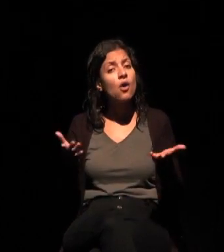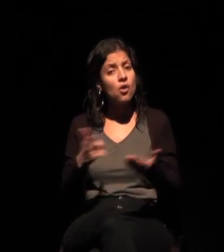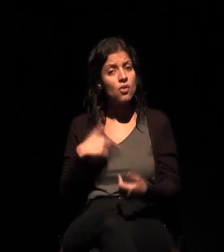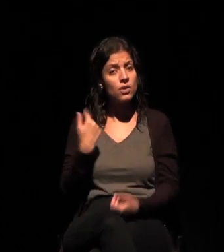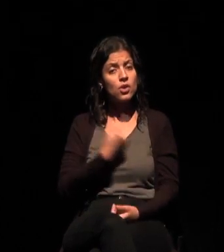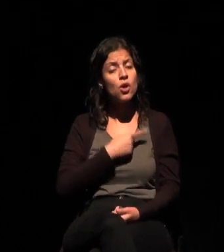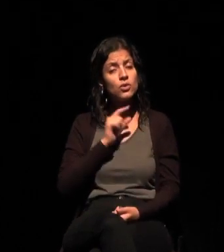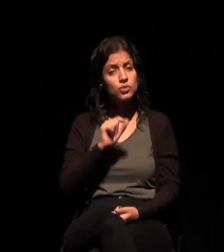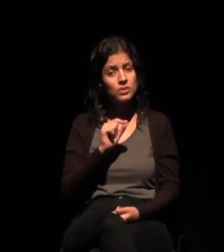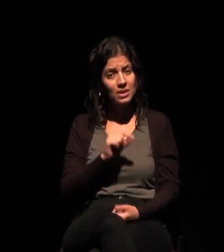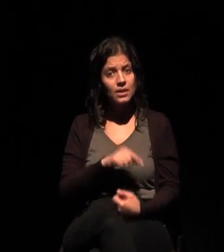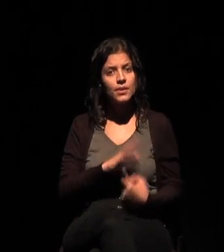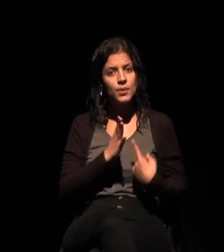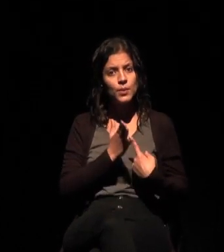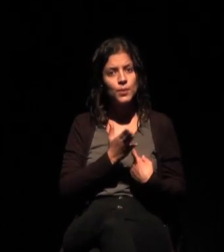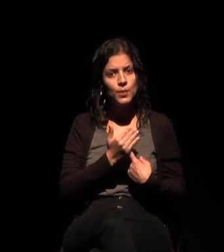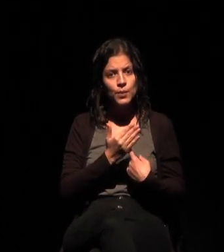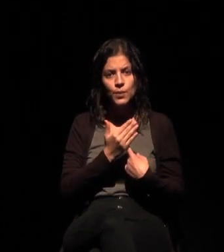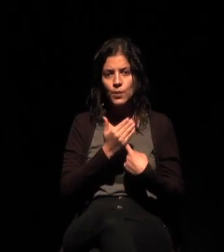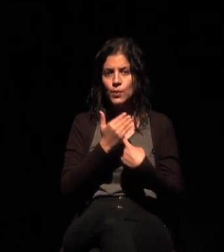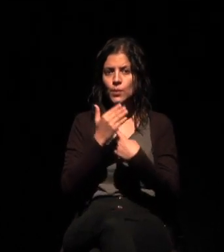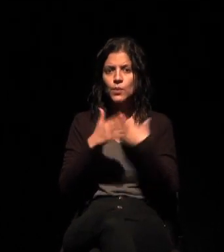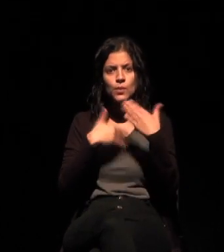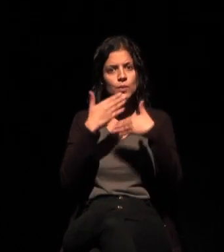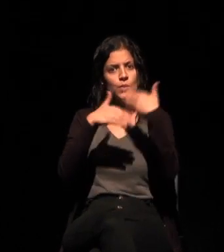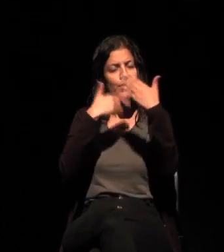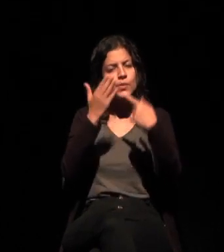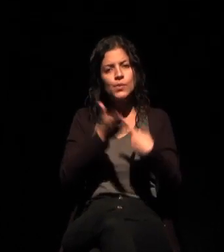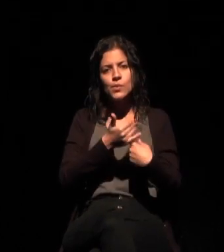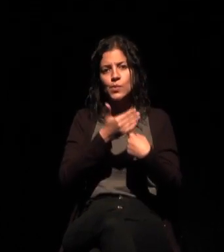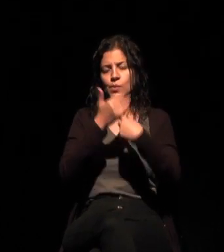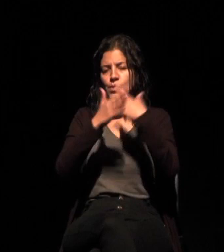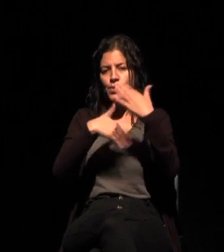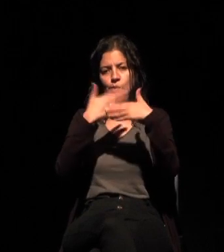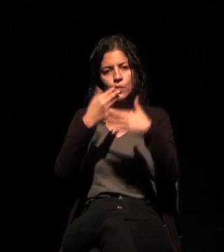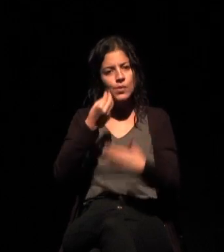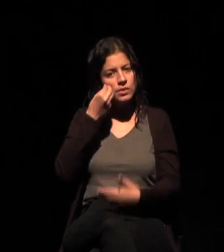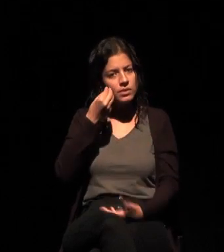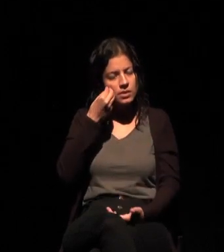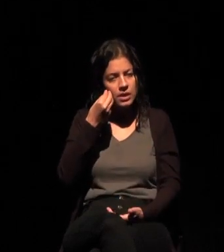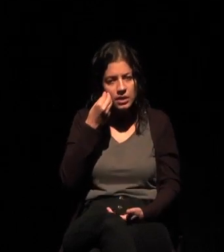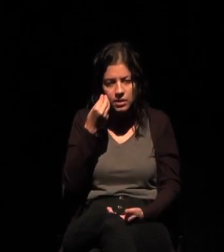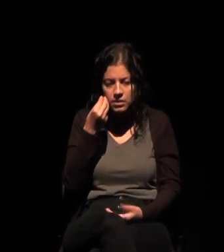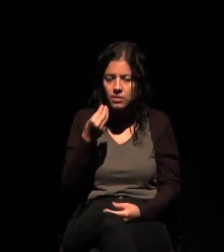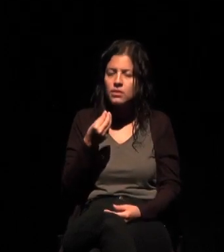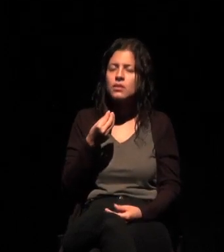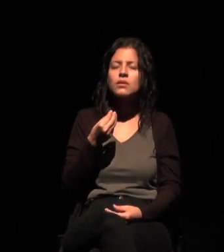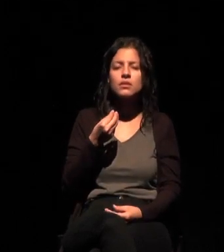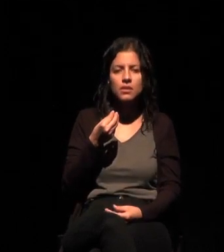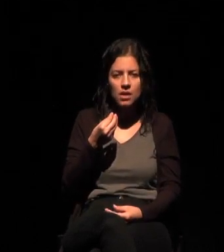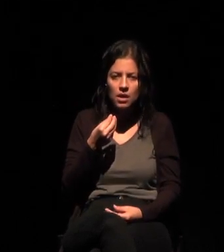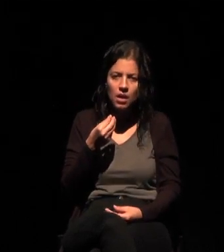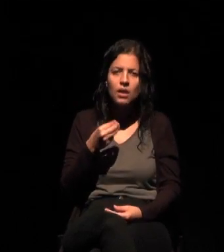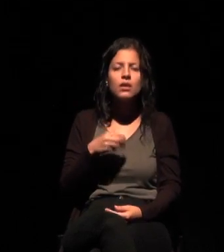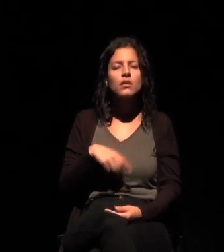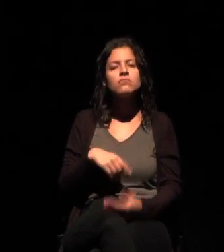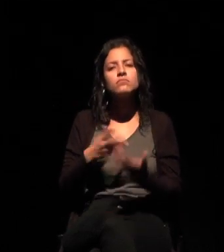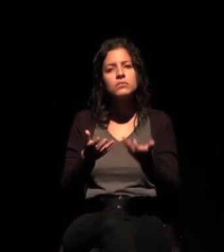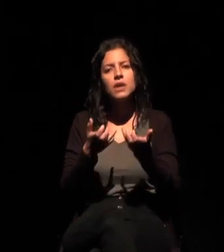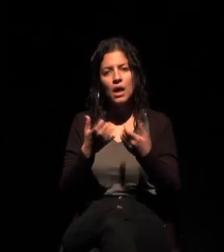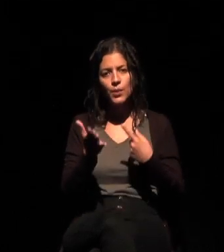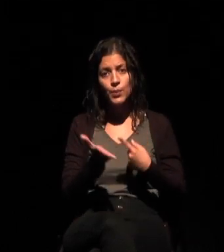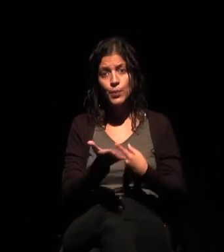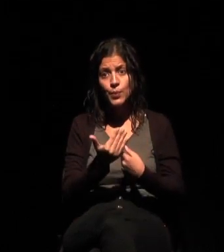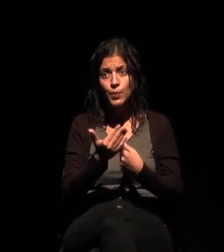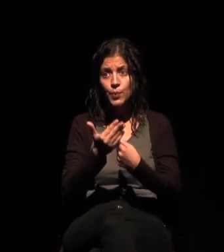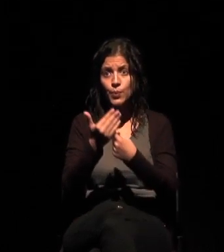pela tecnologia mais de ponta pela possibilidade de ser é que eu produzo um resultado que vai